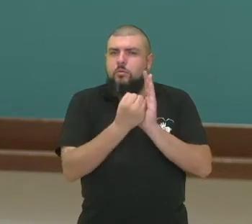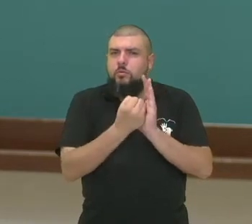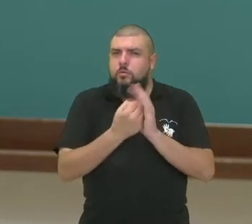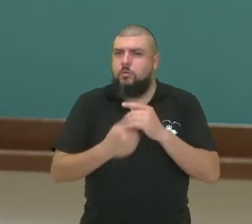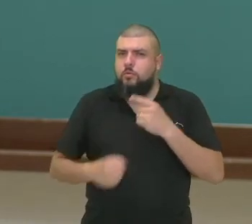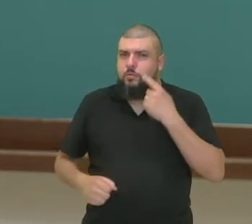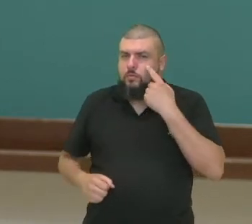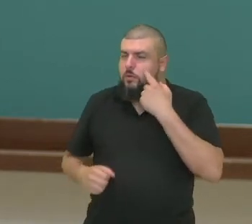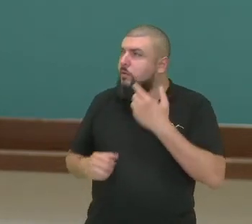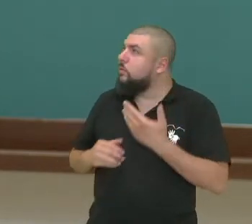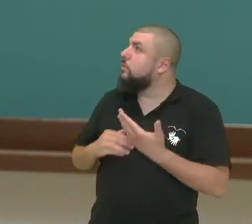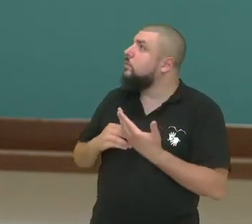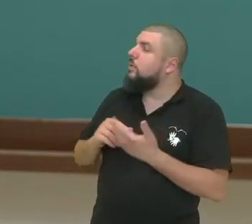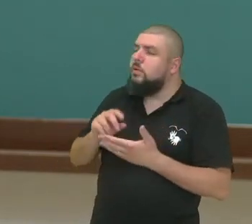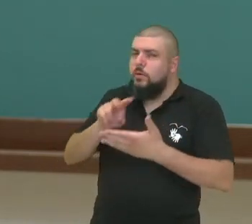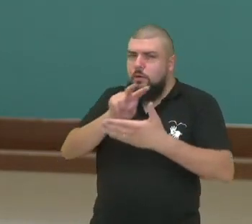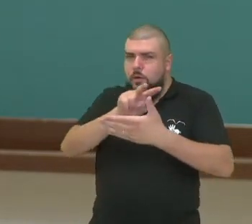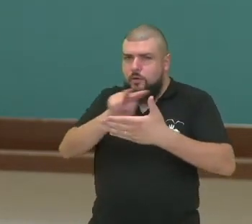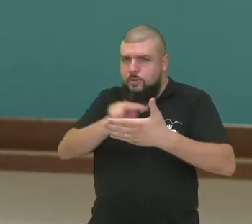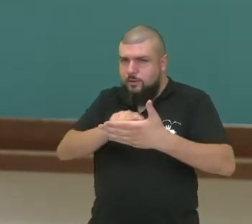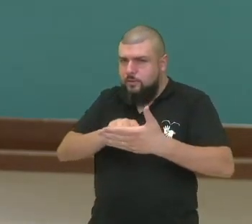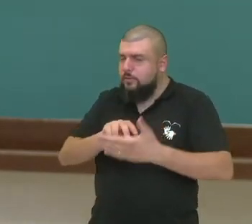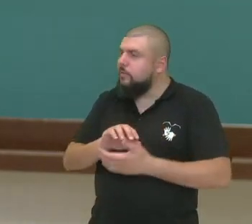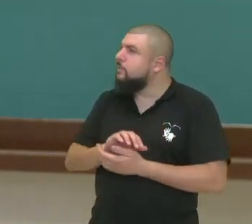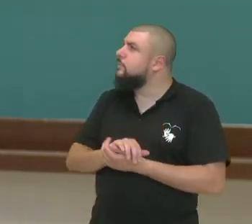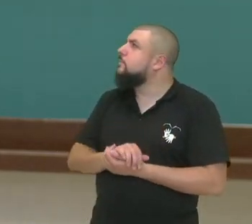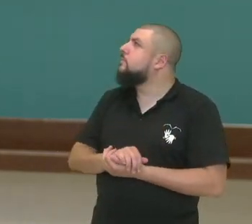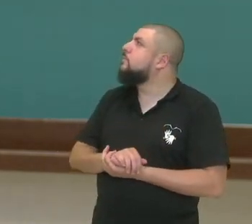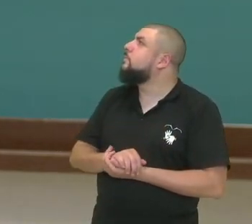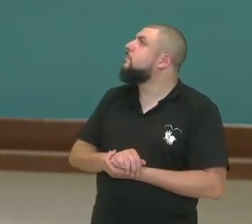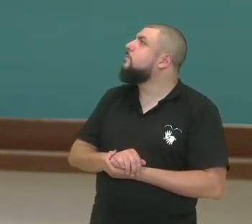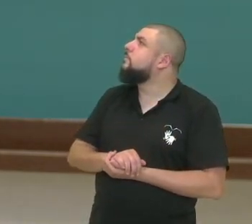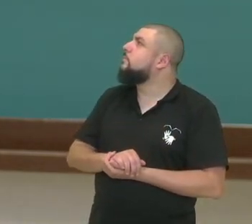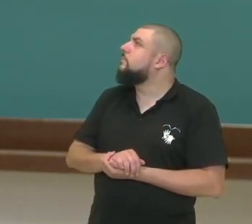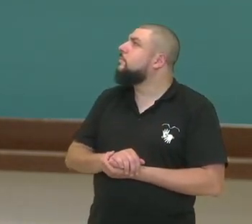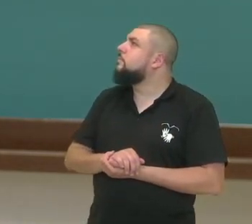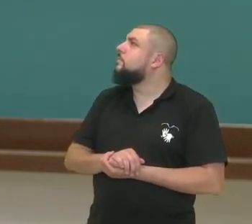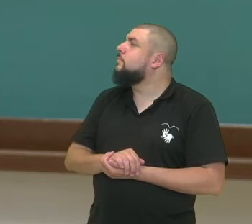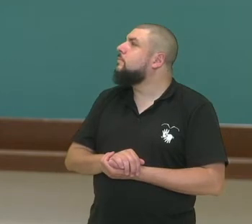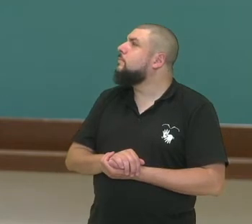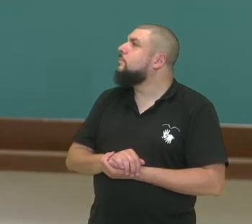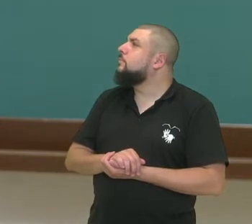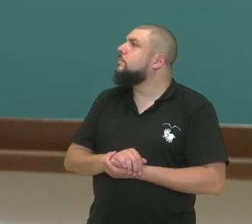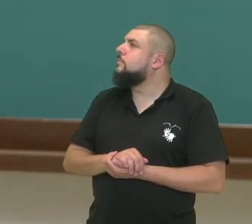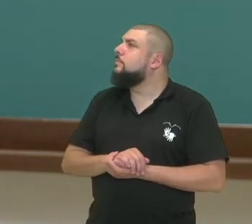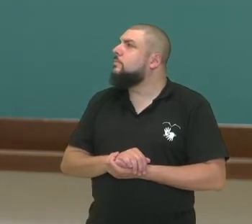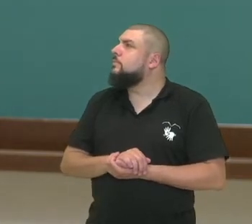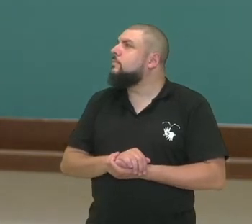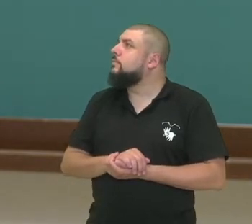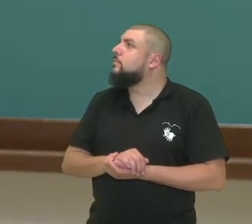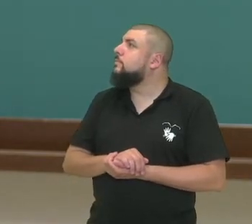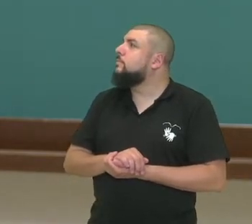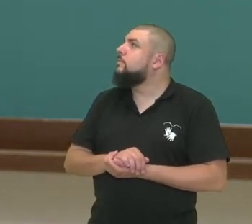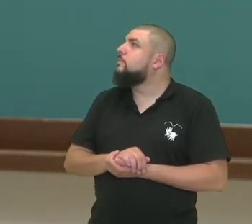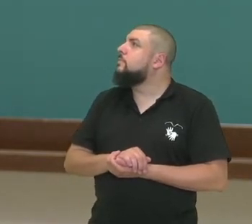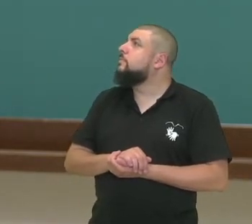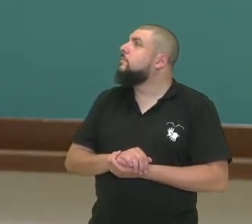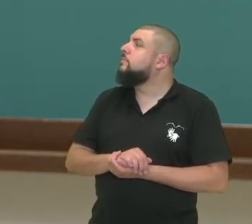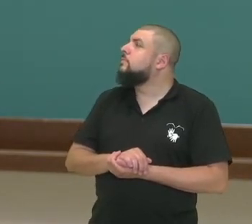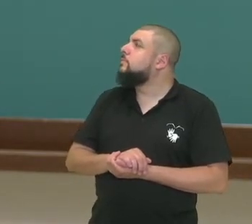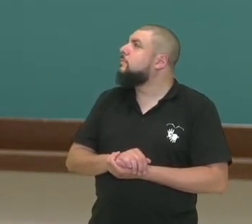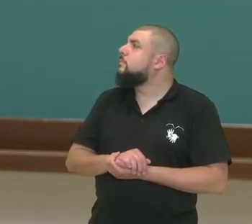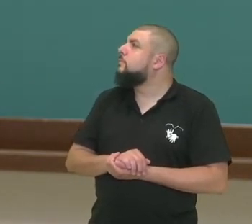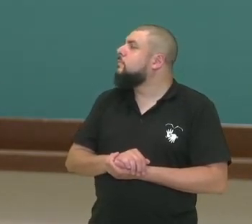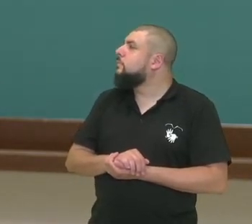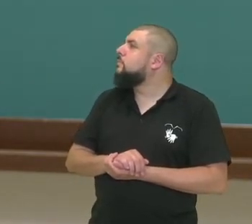vai retratar também a constelação Cruzeiro do Sul, há uma data importante e ele é